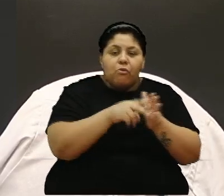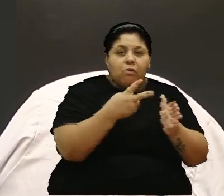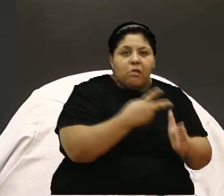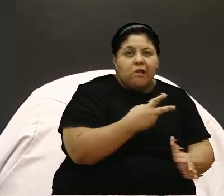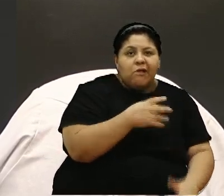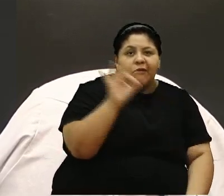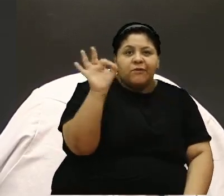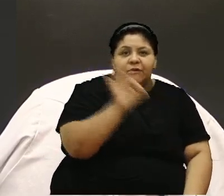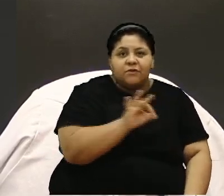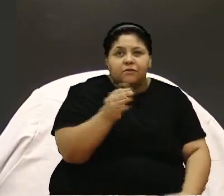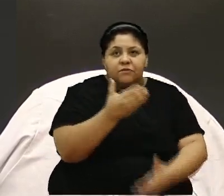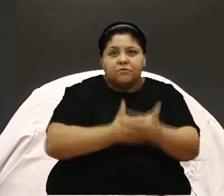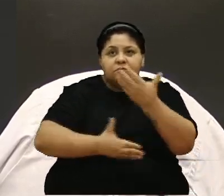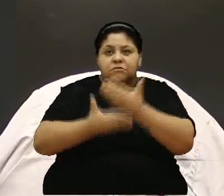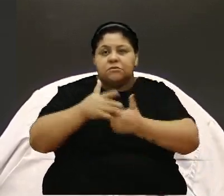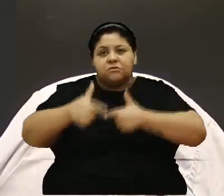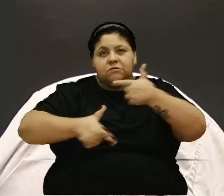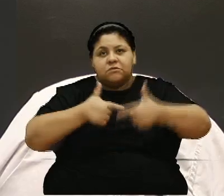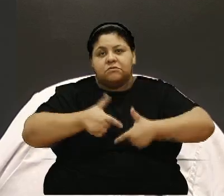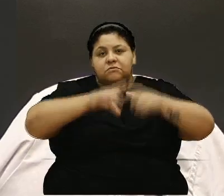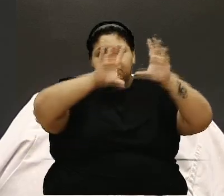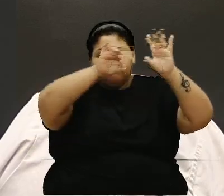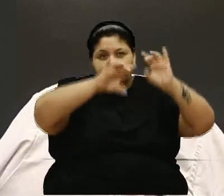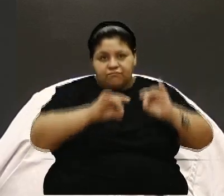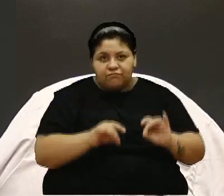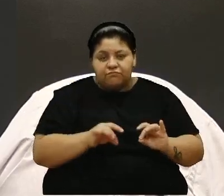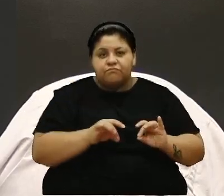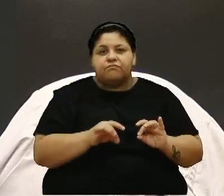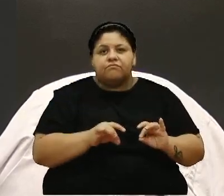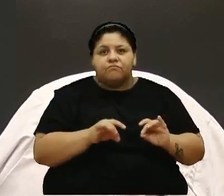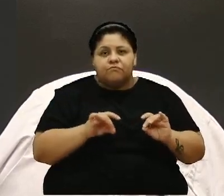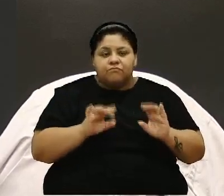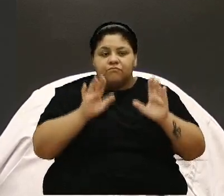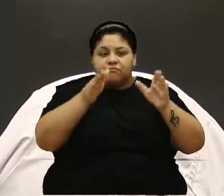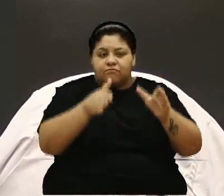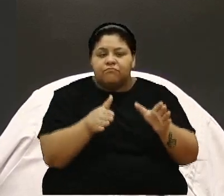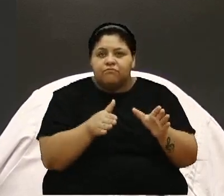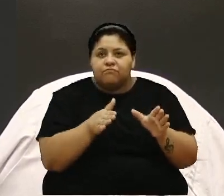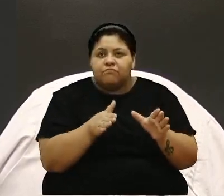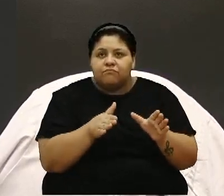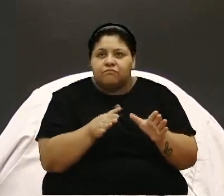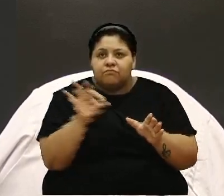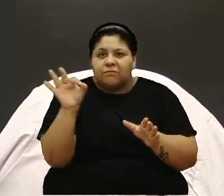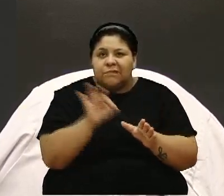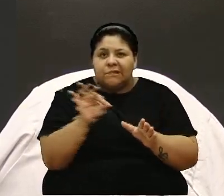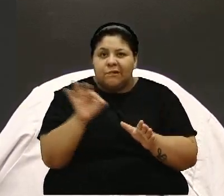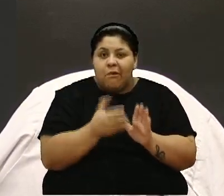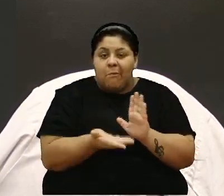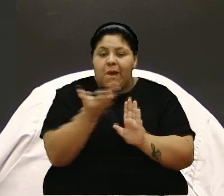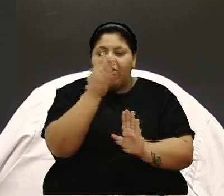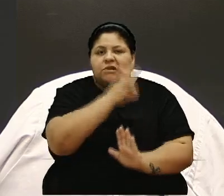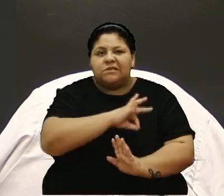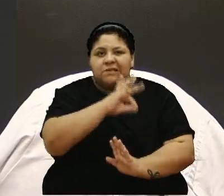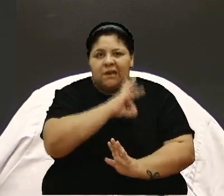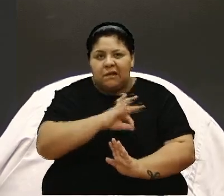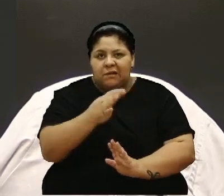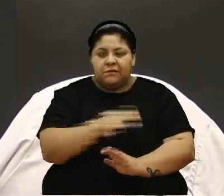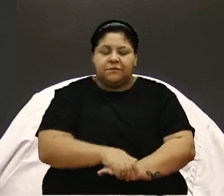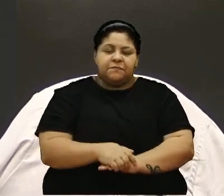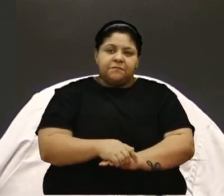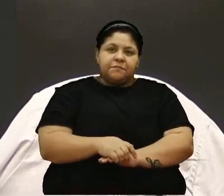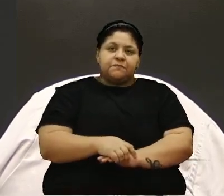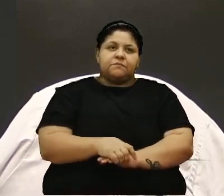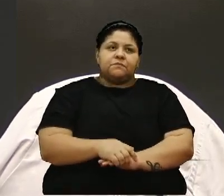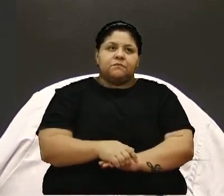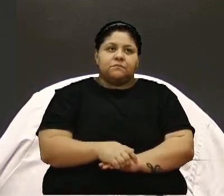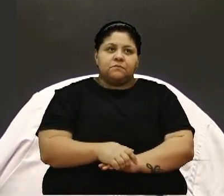dos trabalhadores, em especial aqueles que se concentram com um percentual maior de renda. E mais do que